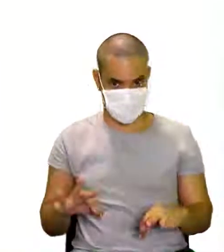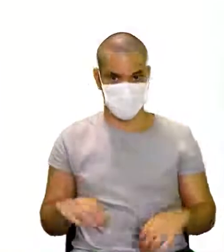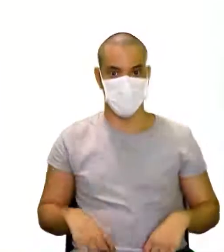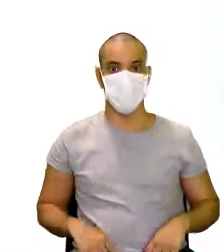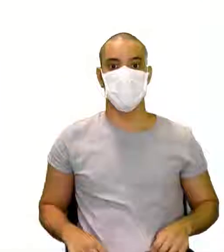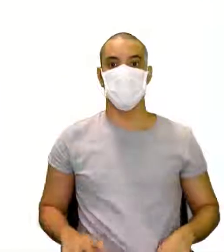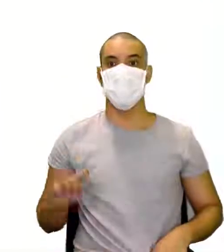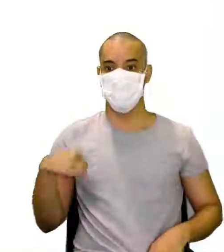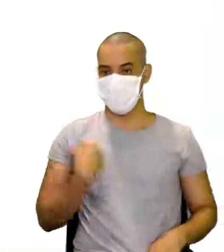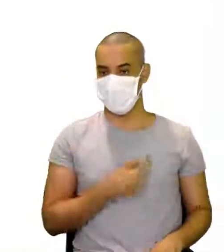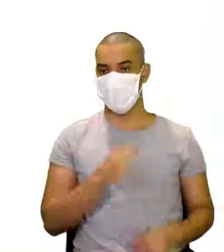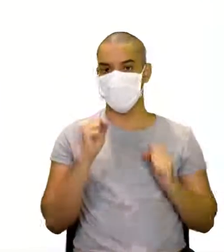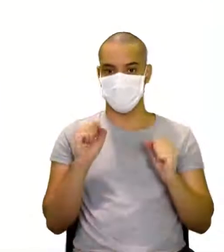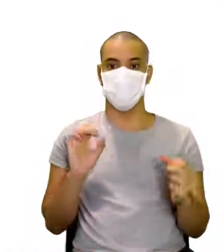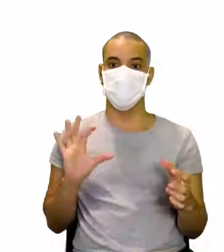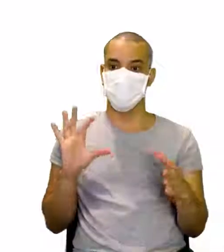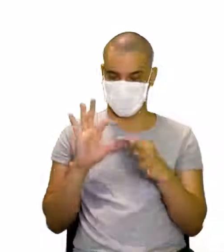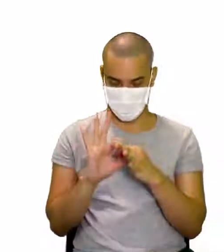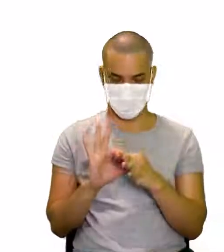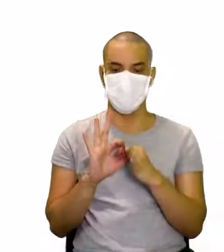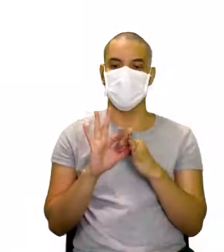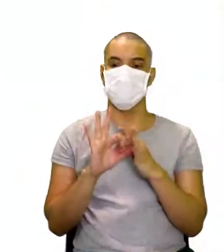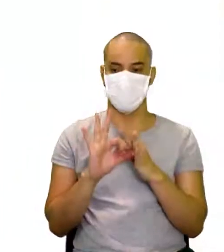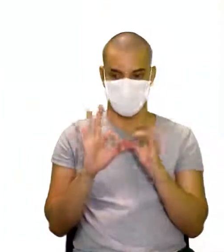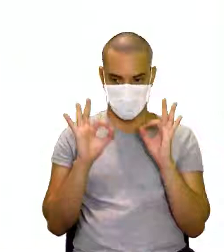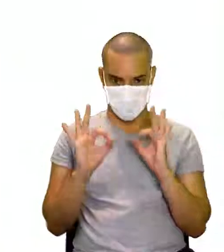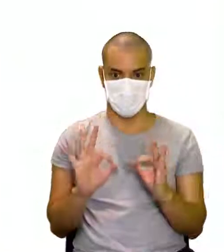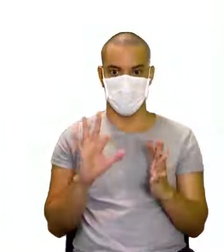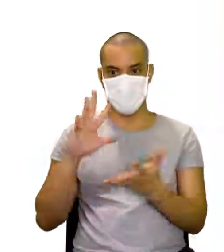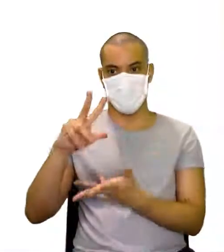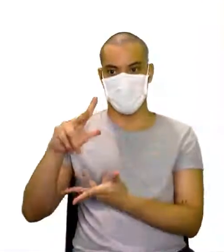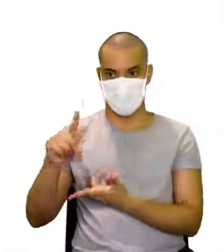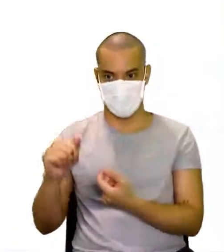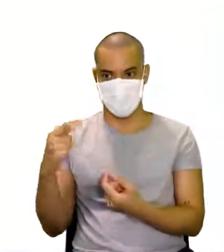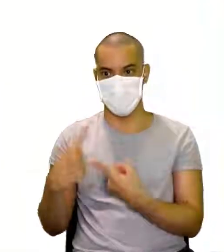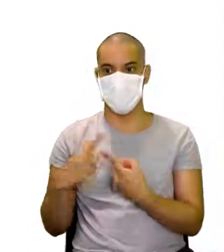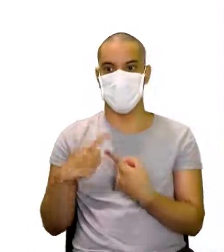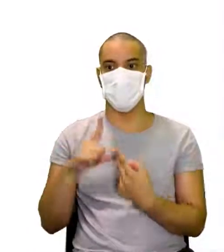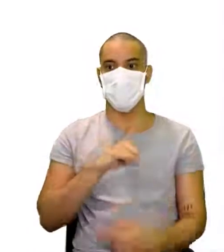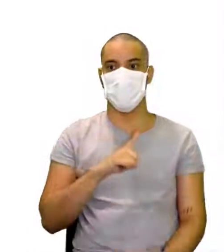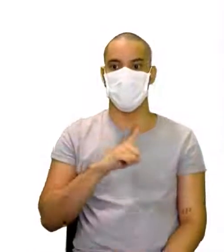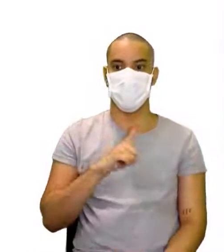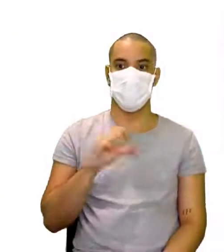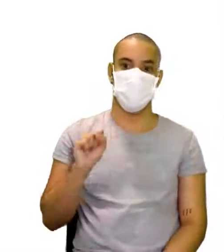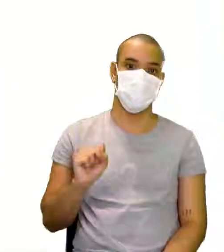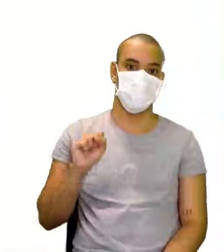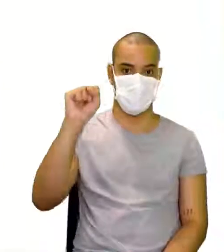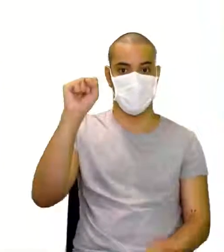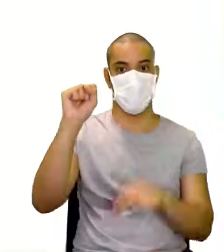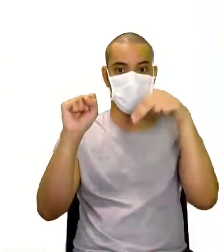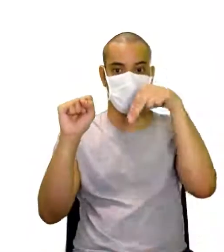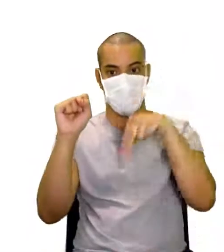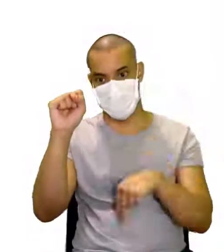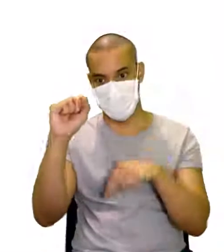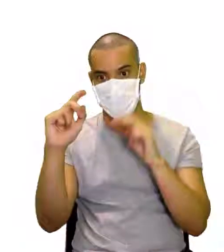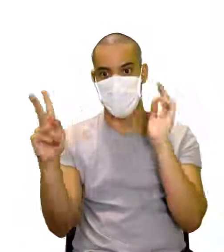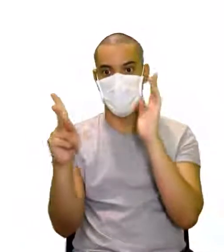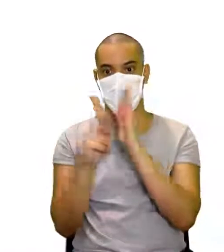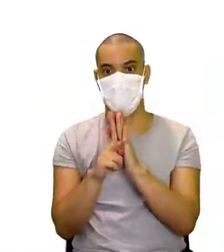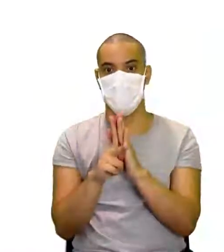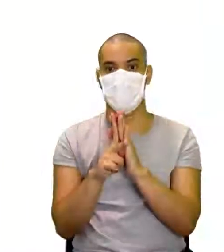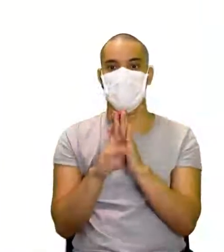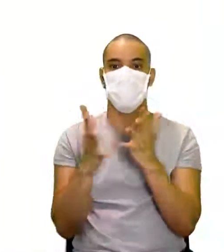nós podemos associar a Terra a um grande ímã, com o polo sul magnético, aproximadamente pelo polo